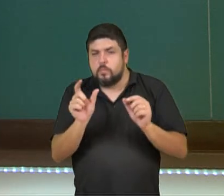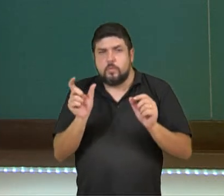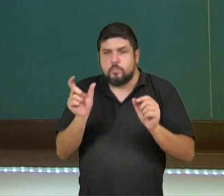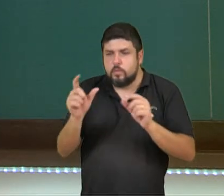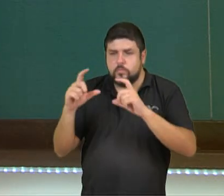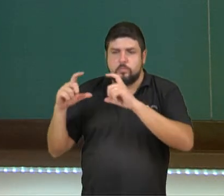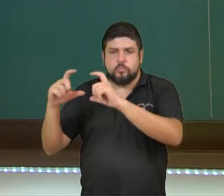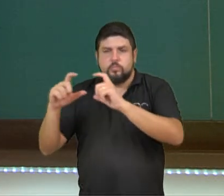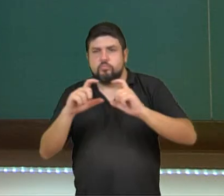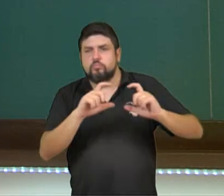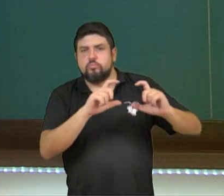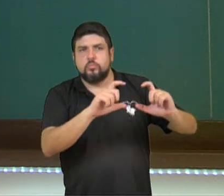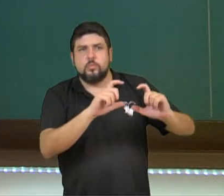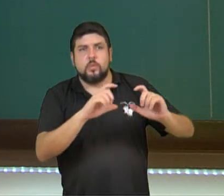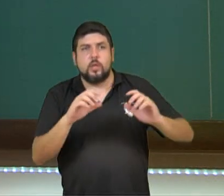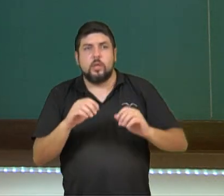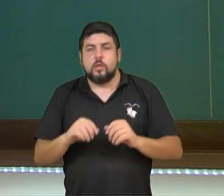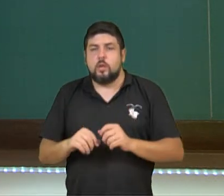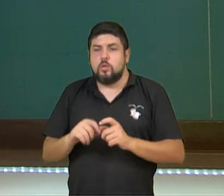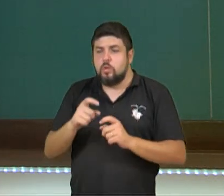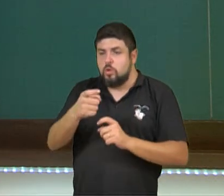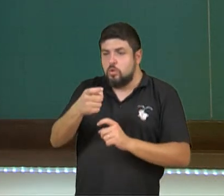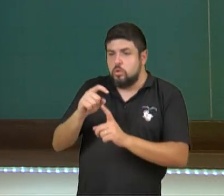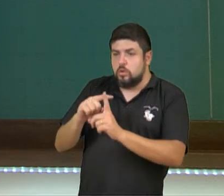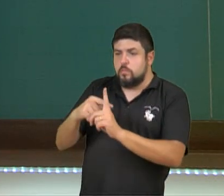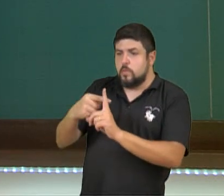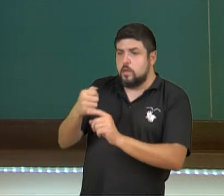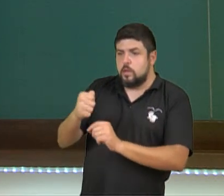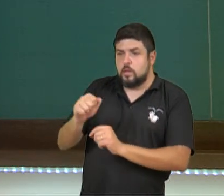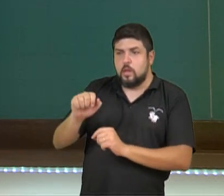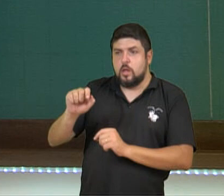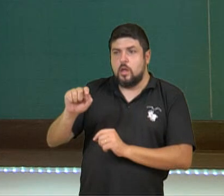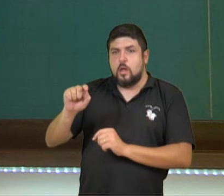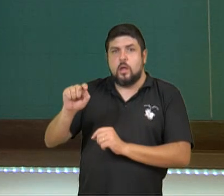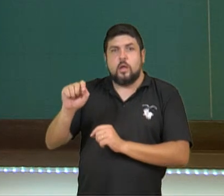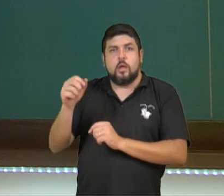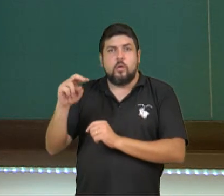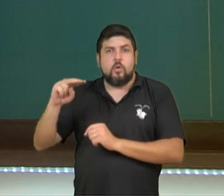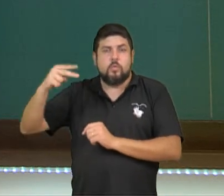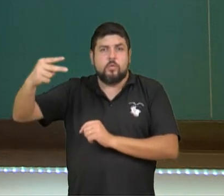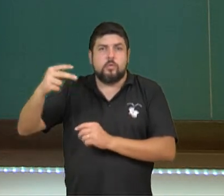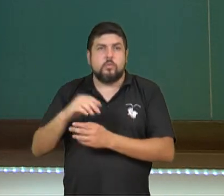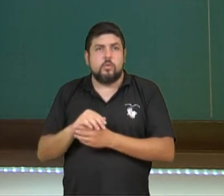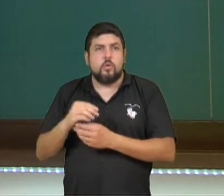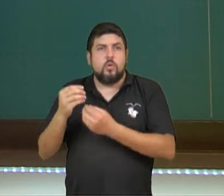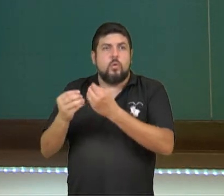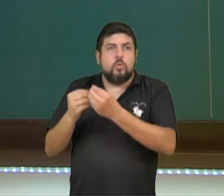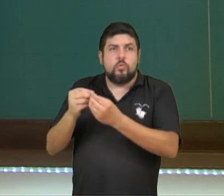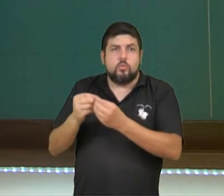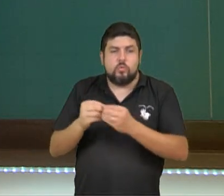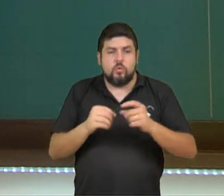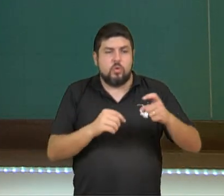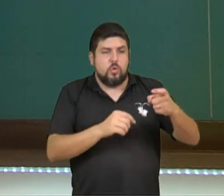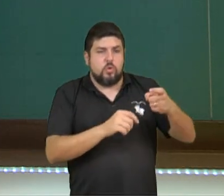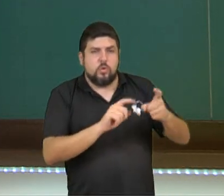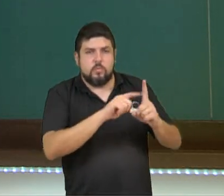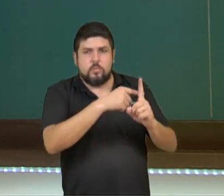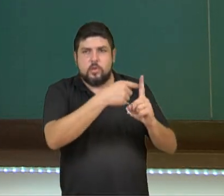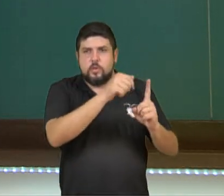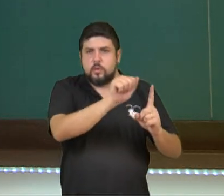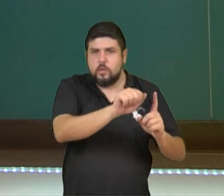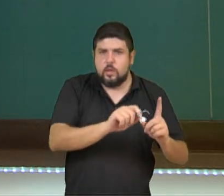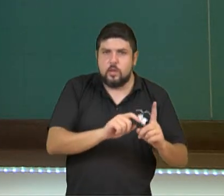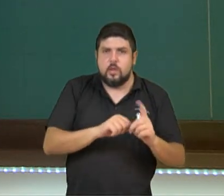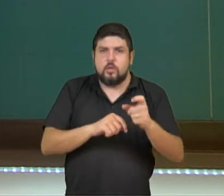termos, ok? Então, x mais a ao quadrado eu posso escrever como ele vezes ele mesmo também, ok? Por isso